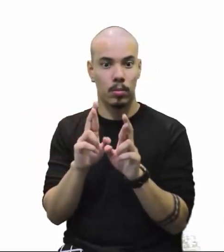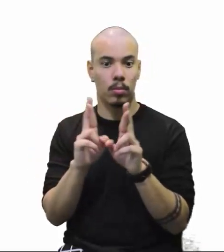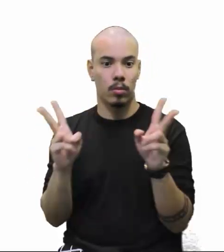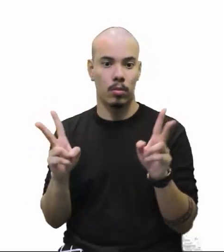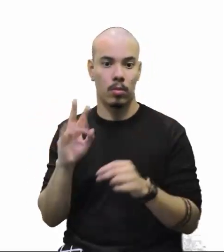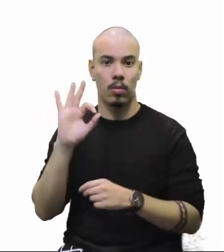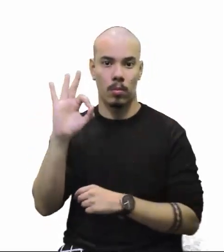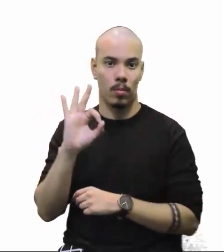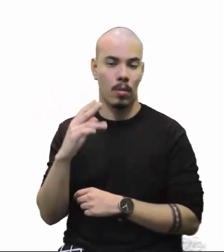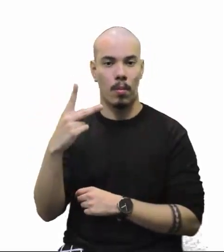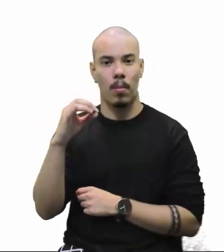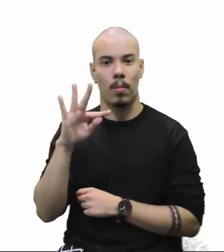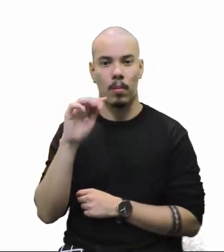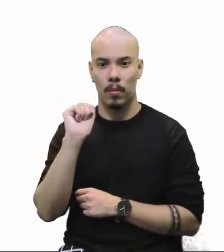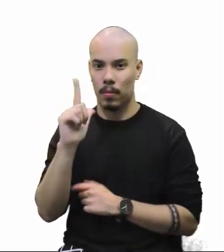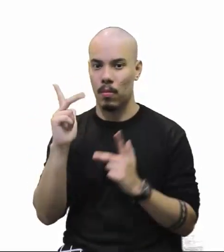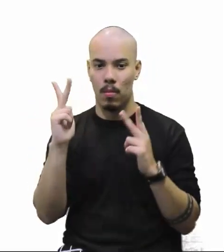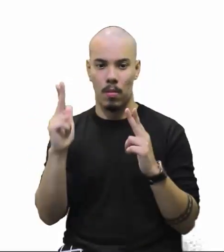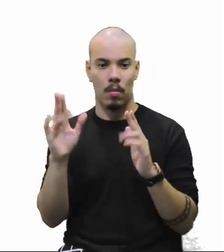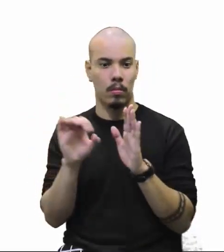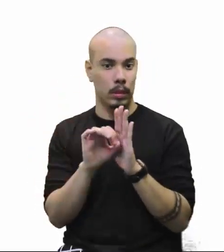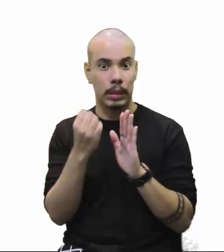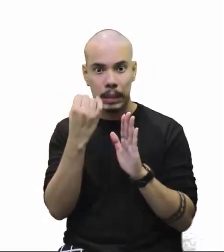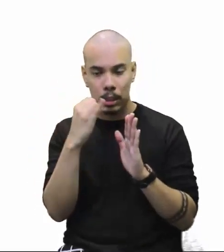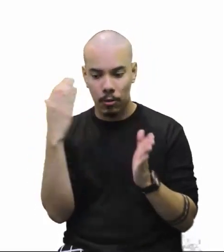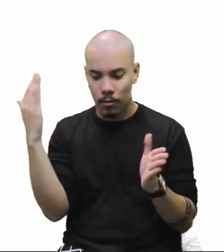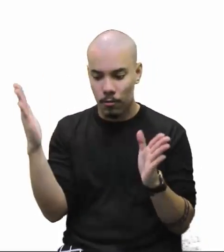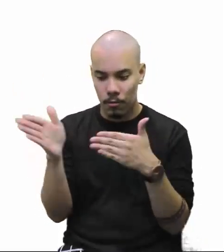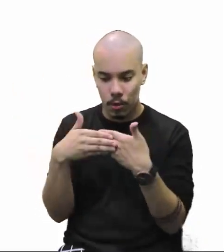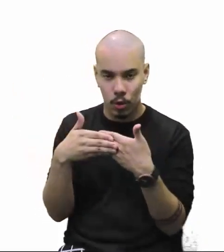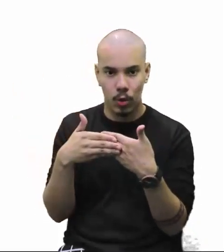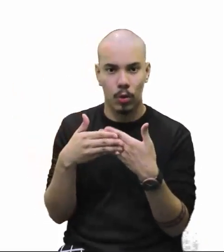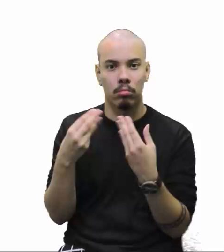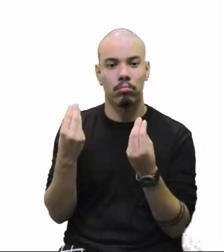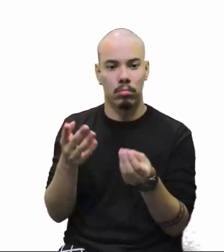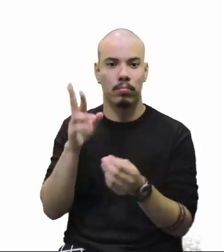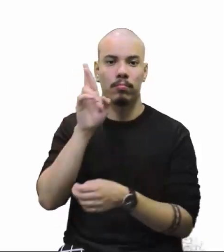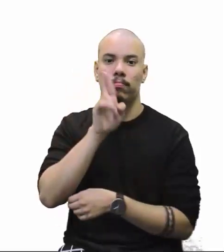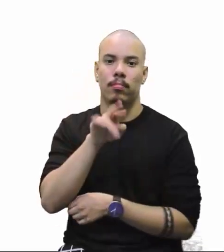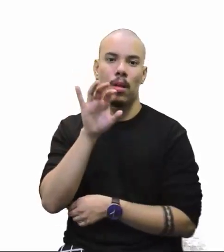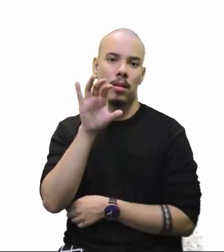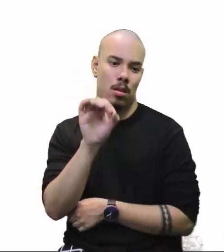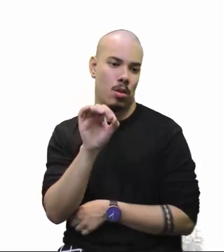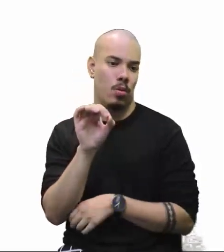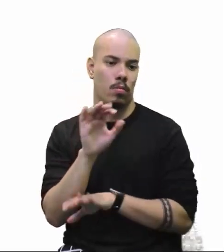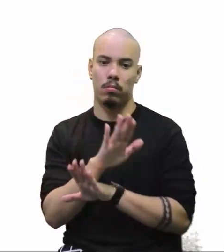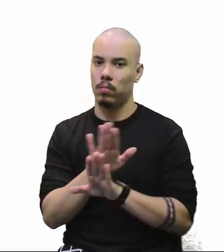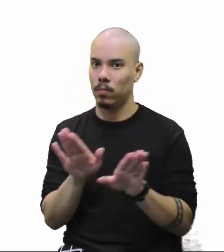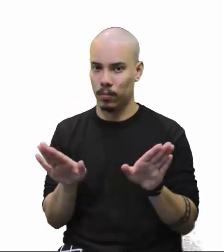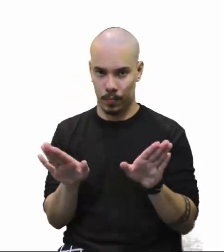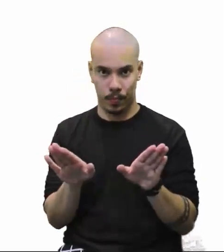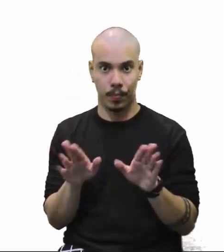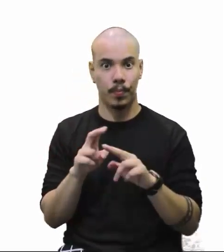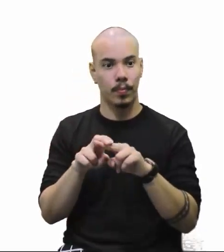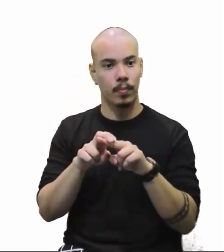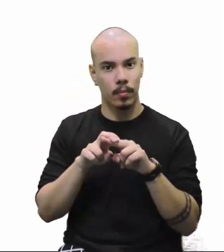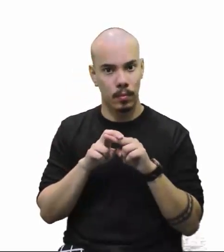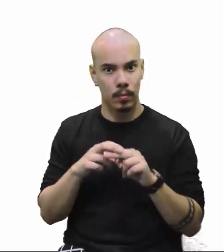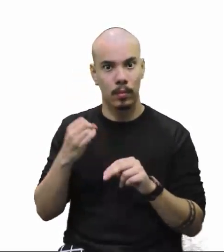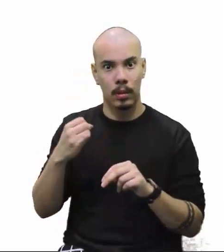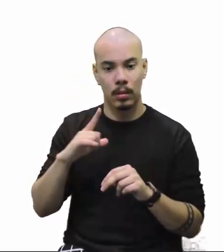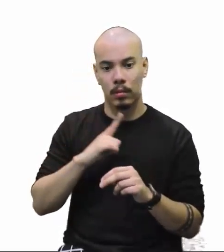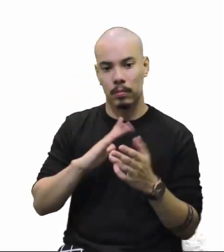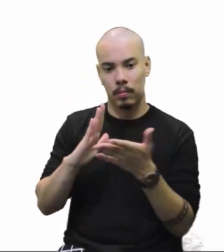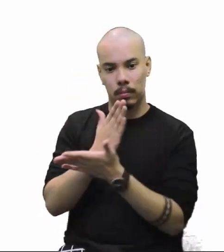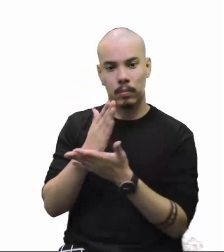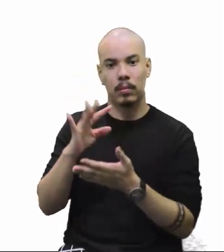potencial é igual a zero. Fechou um circuito, tem que dar zero a soma total. Somou toda zero, tem que dar zero. Então, tem tensões aí,